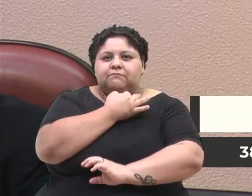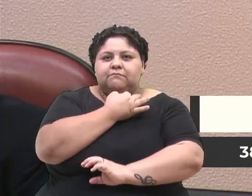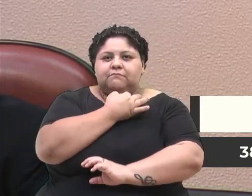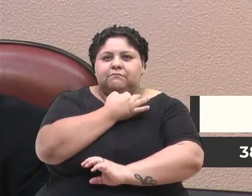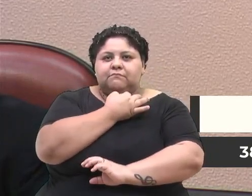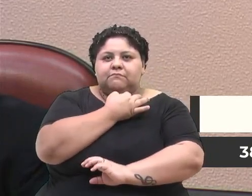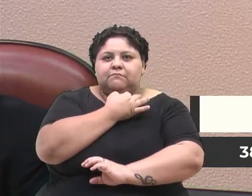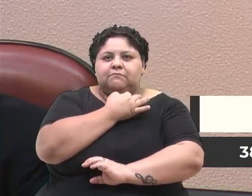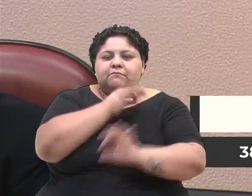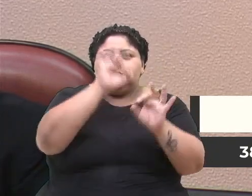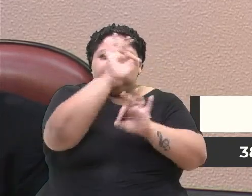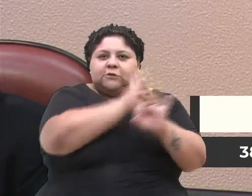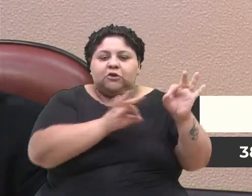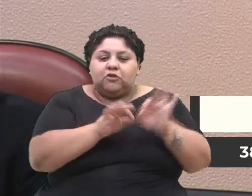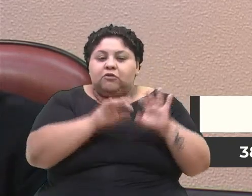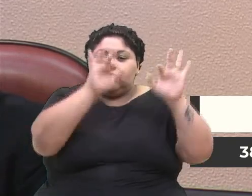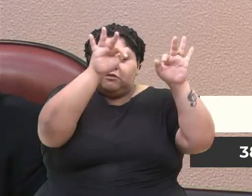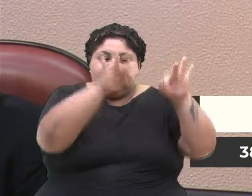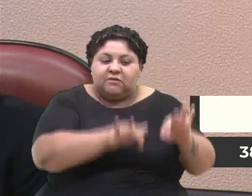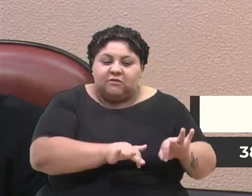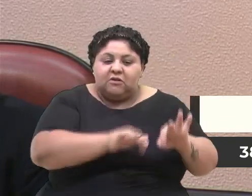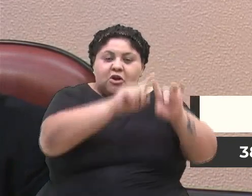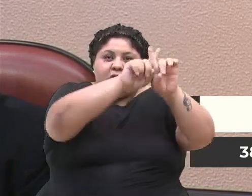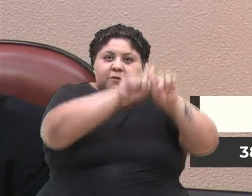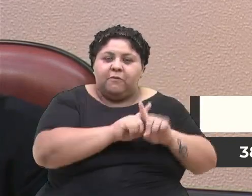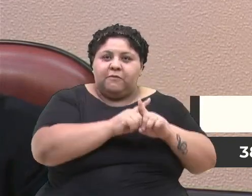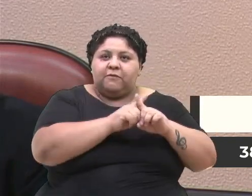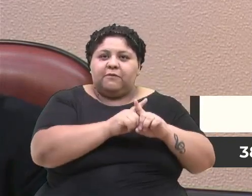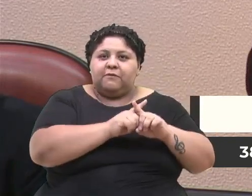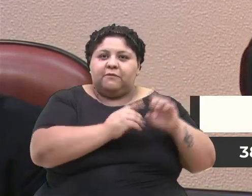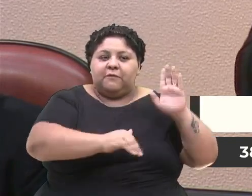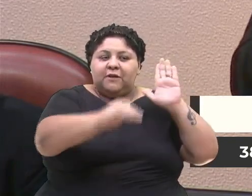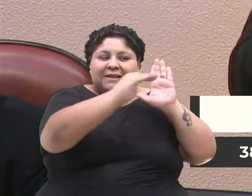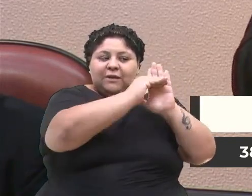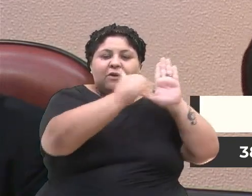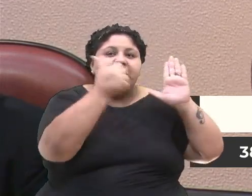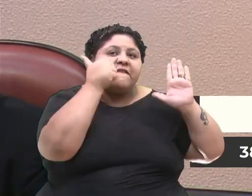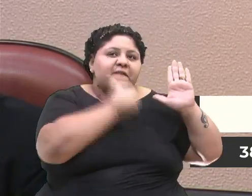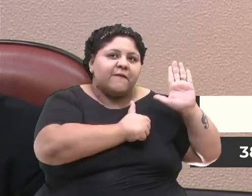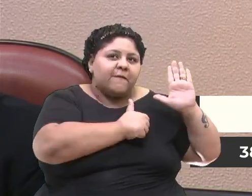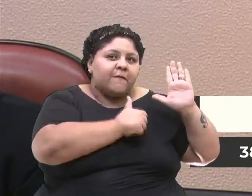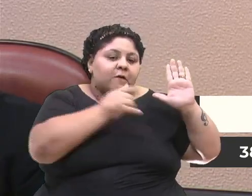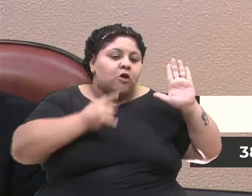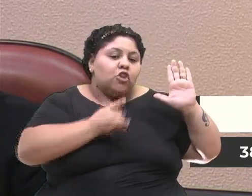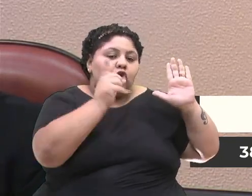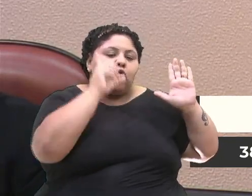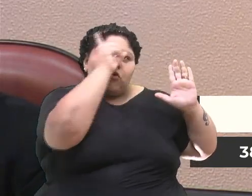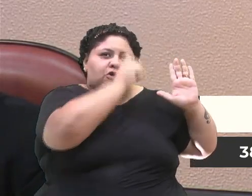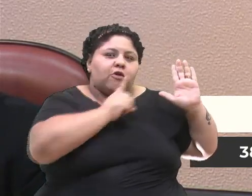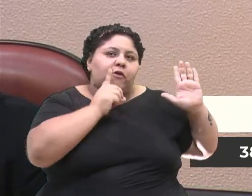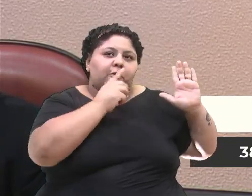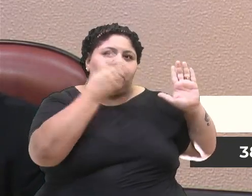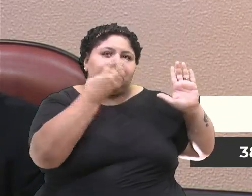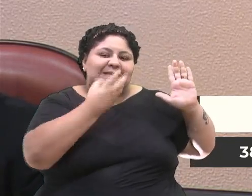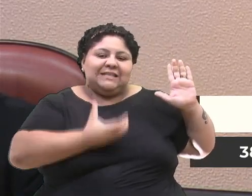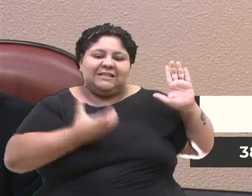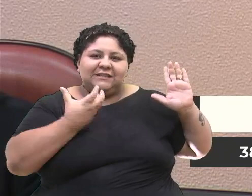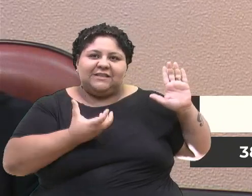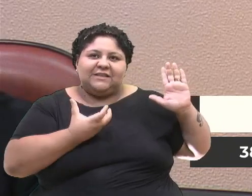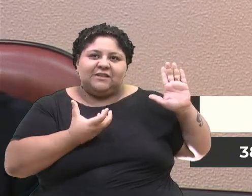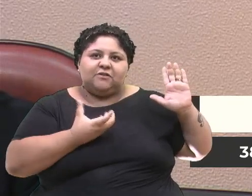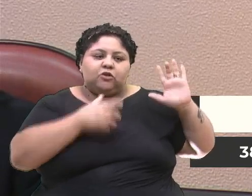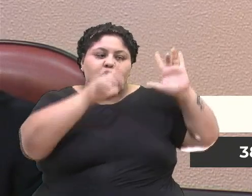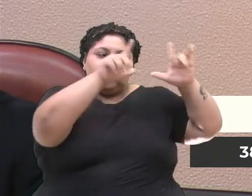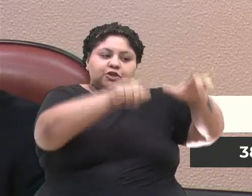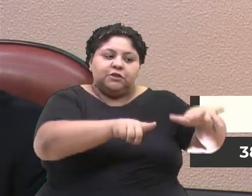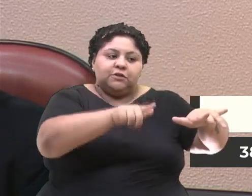tendo realizado a final do campeonato categoria feminina no último domingo, 13 de dezembro, no